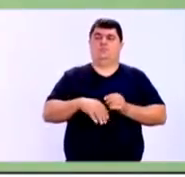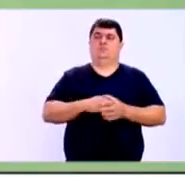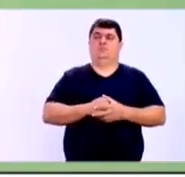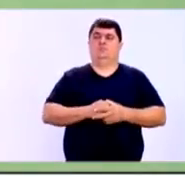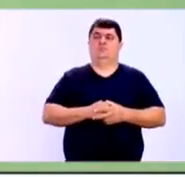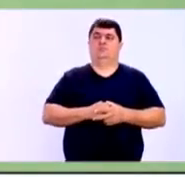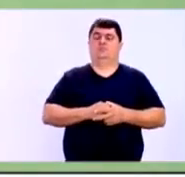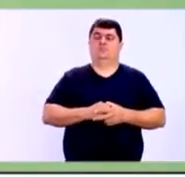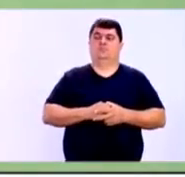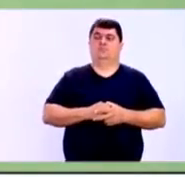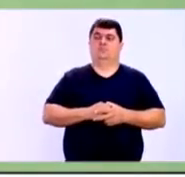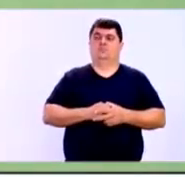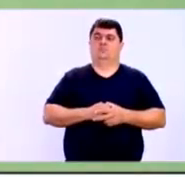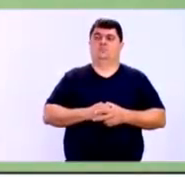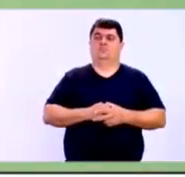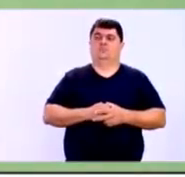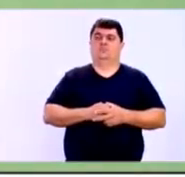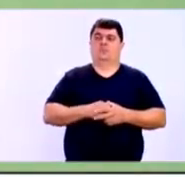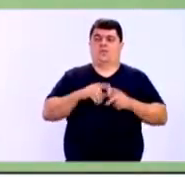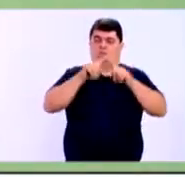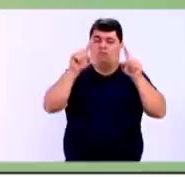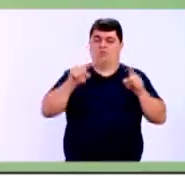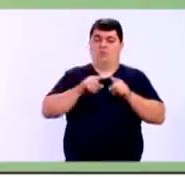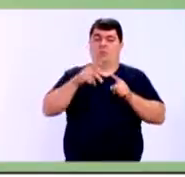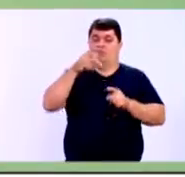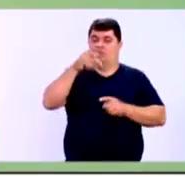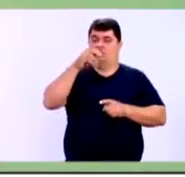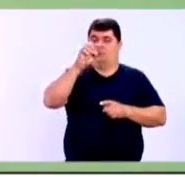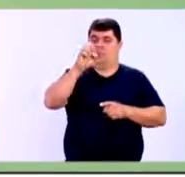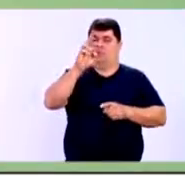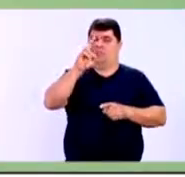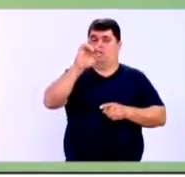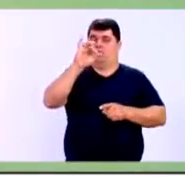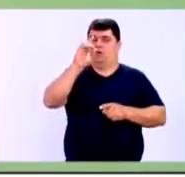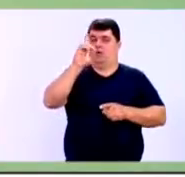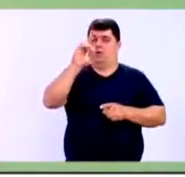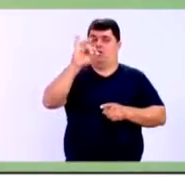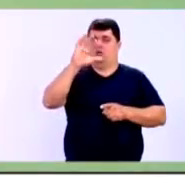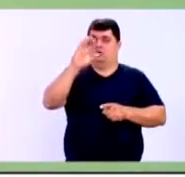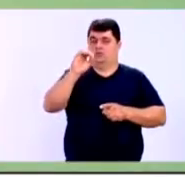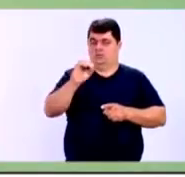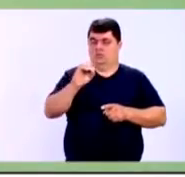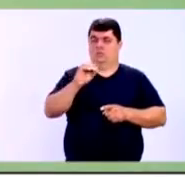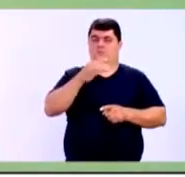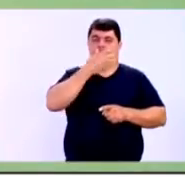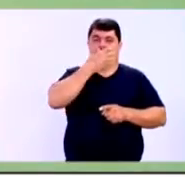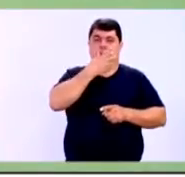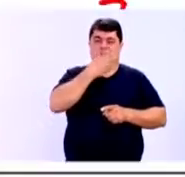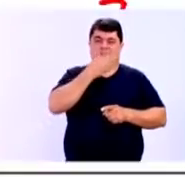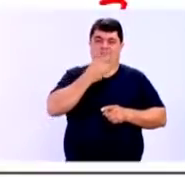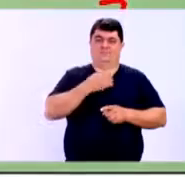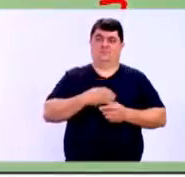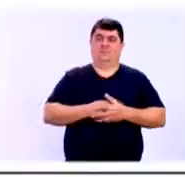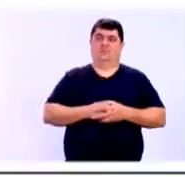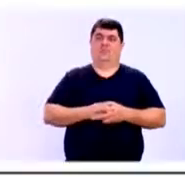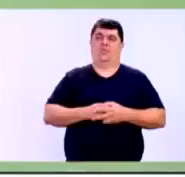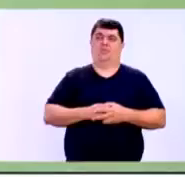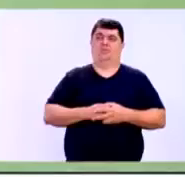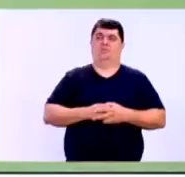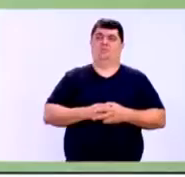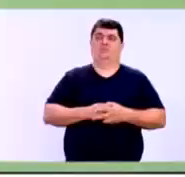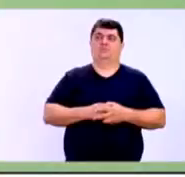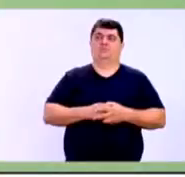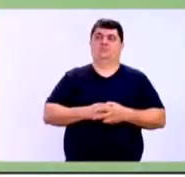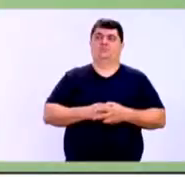Essa é a fórmula do periódico, tá? Agora, vamos para o quadro.